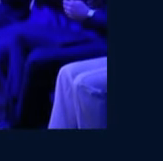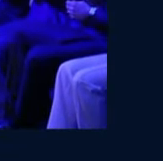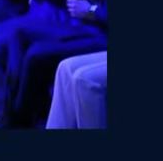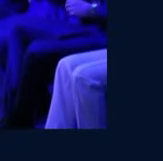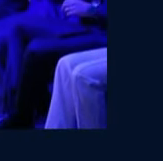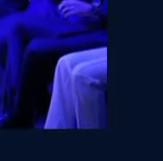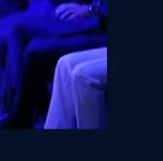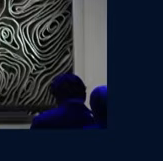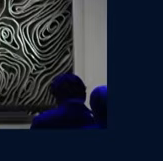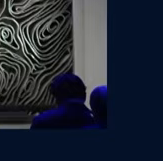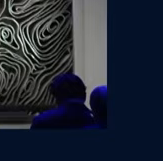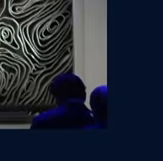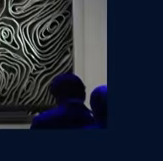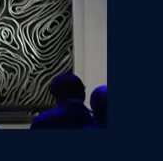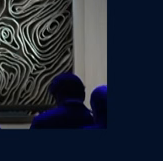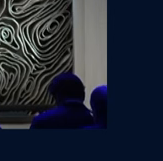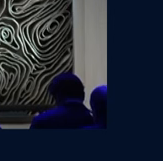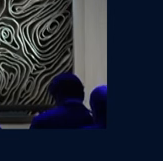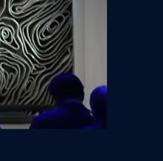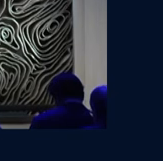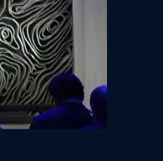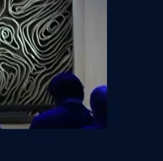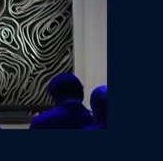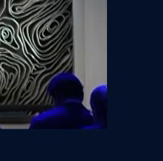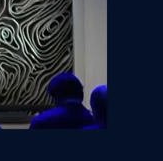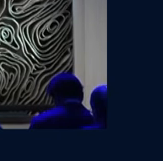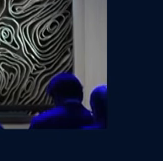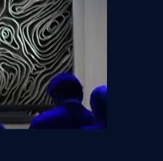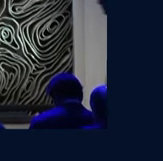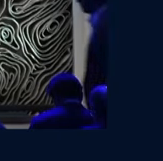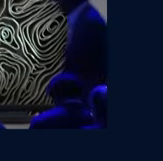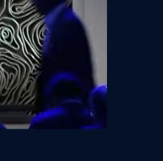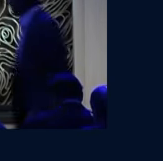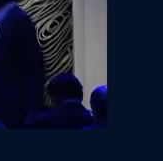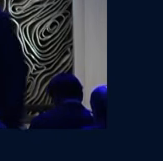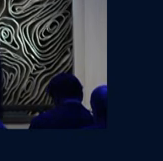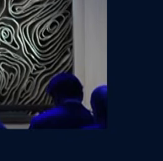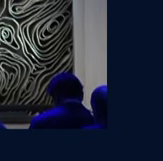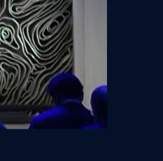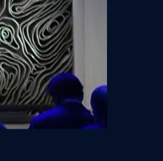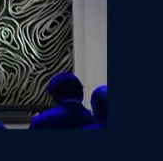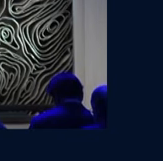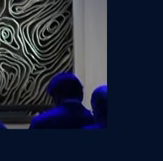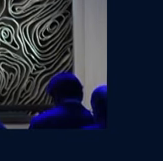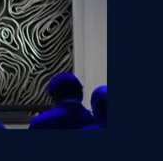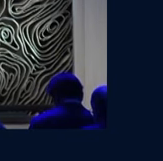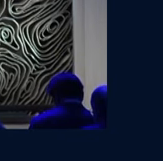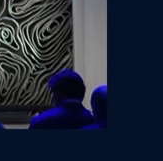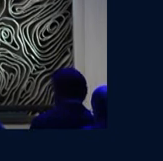FS e Júlio P ce e m board of directors da boa